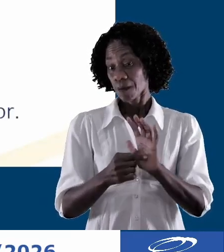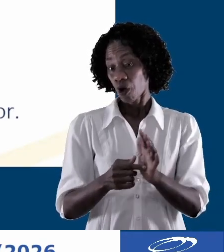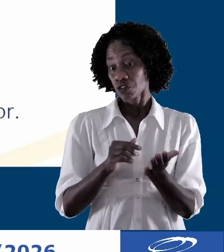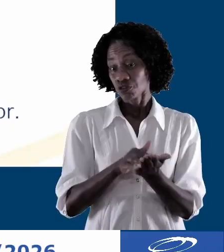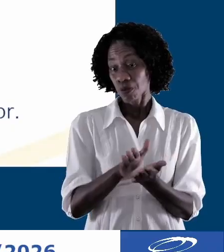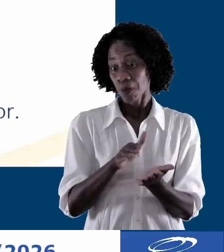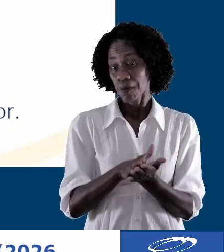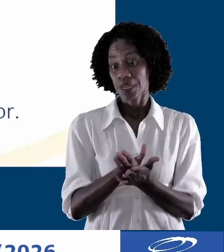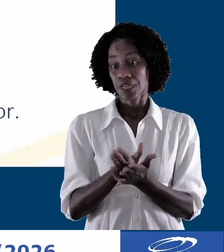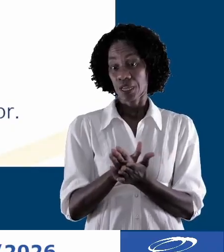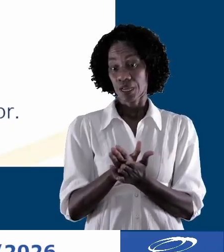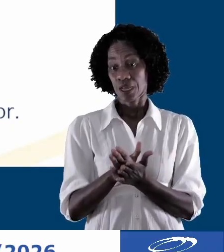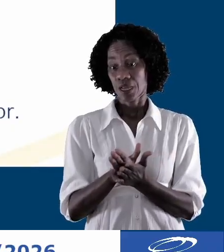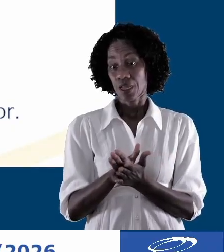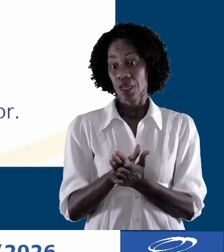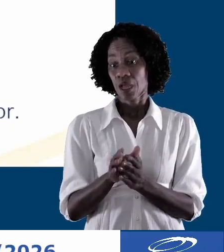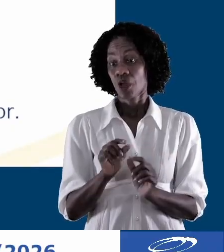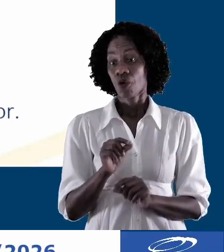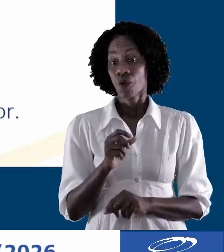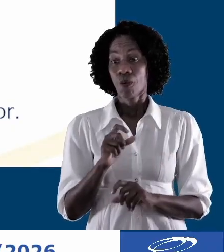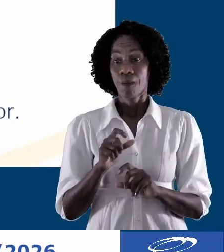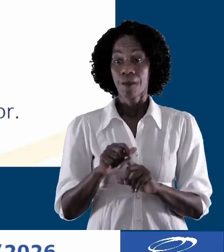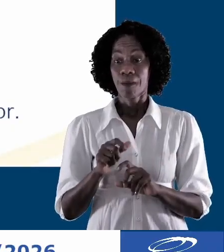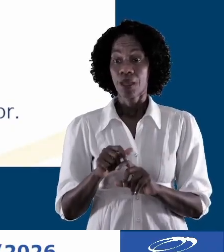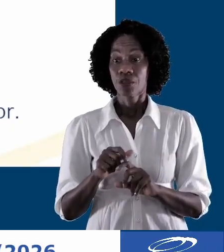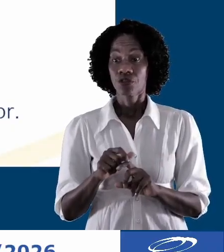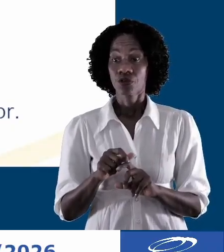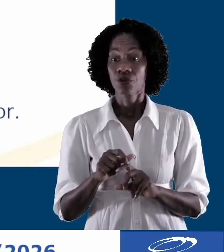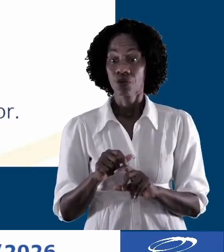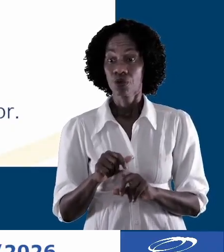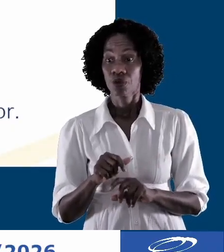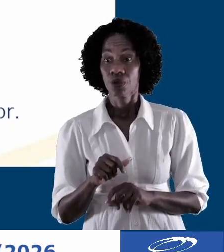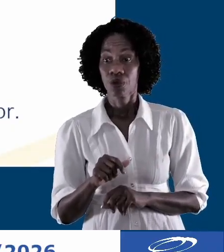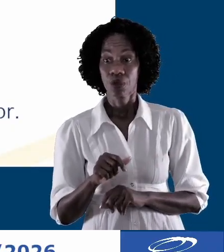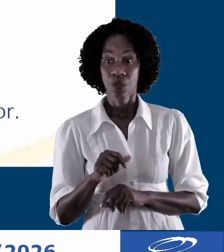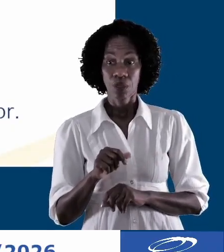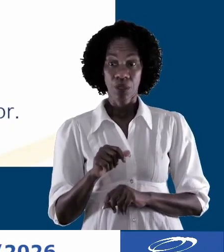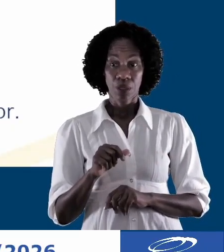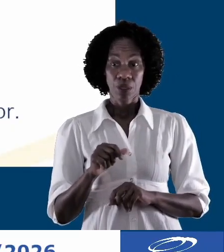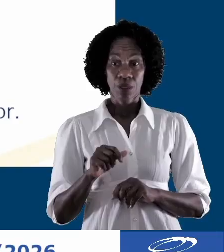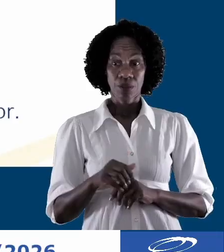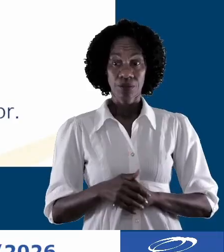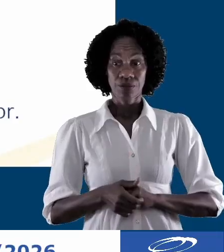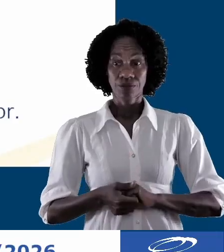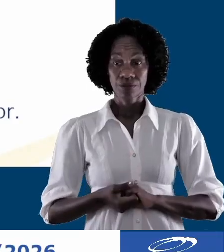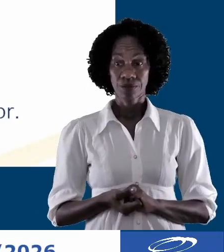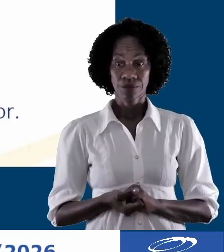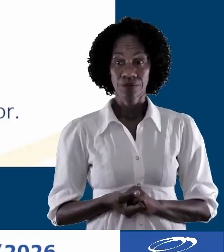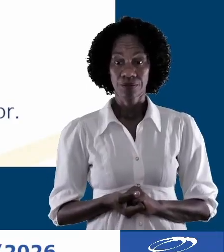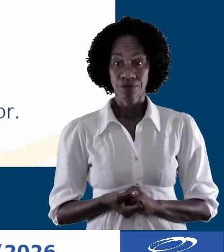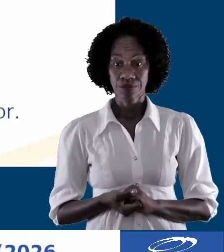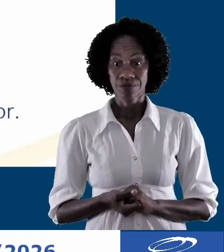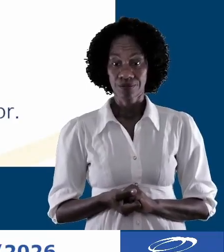vertebral, criou esses critérios de coluna em risco, que são importantes para a gente observar no paciente, principalmente